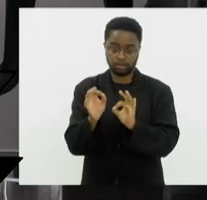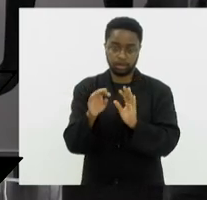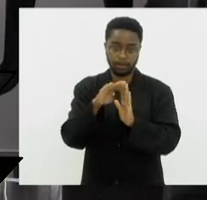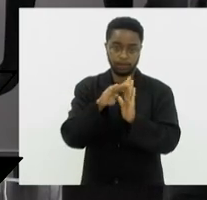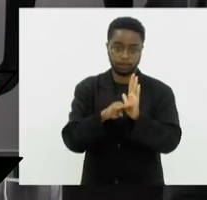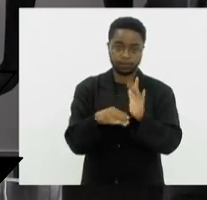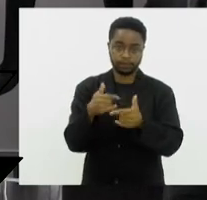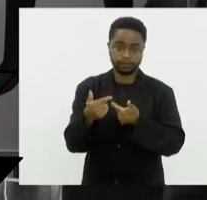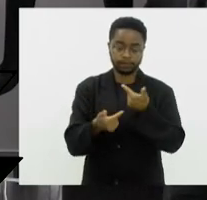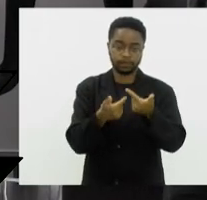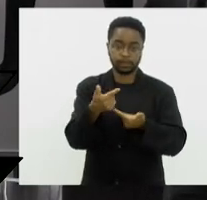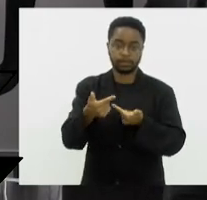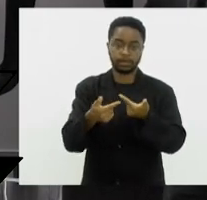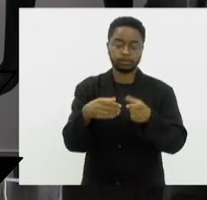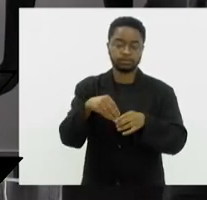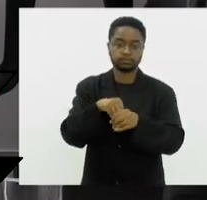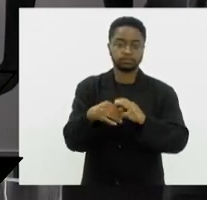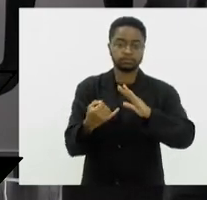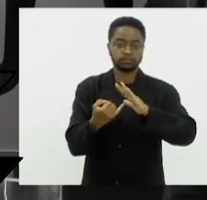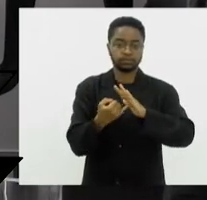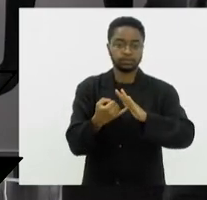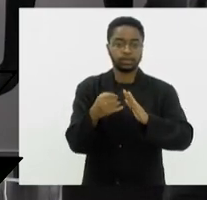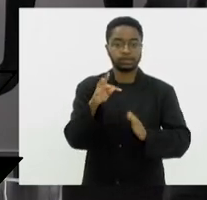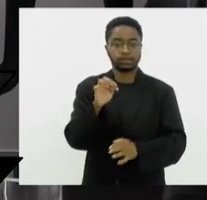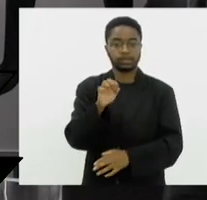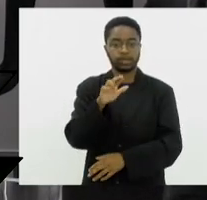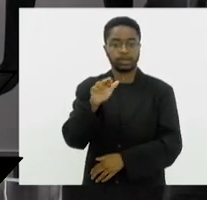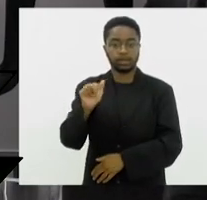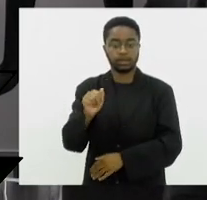trabalho no Instituto de Terra, coloque lá